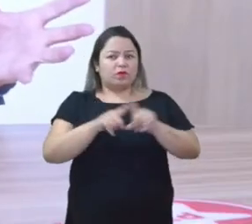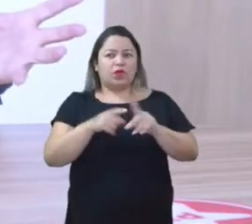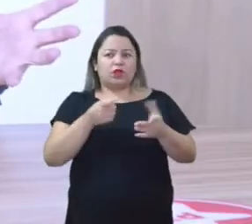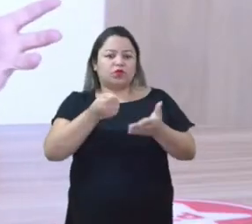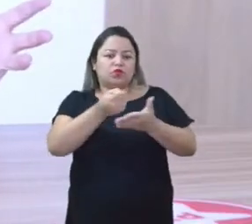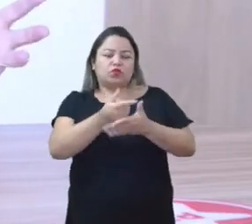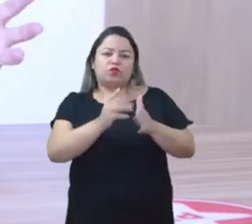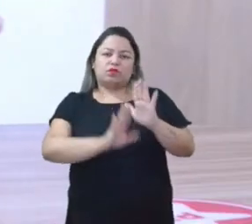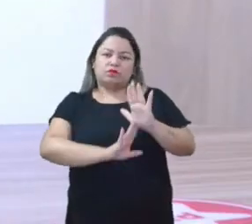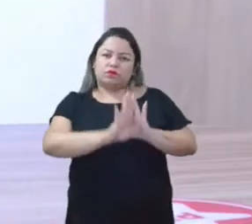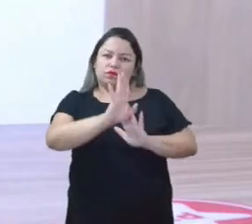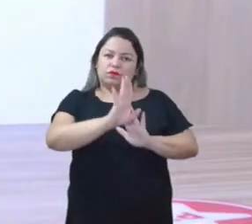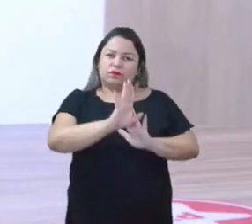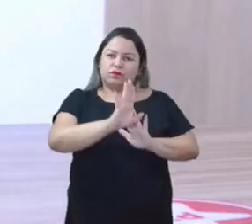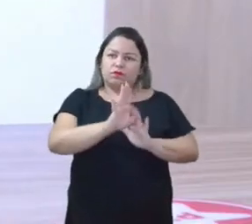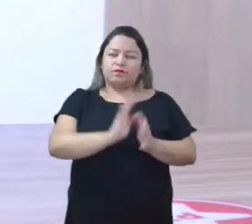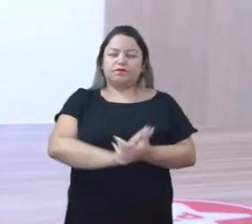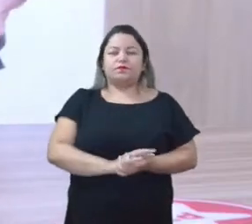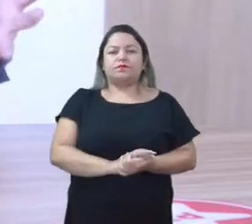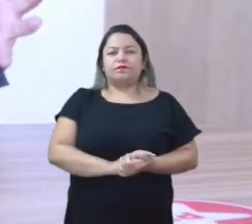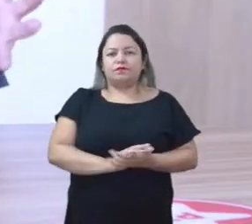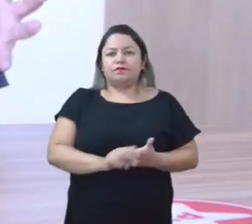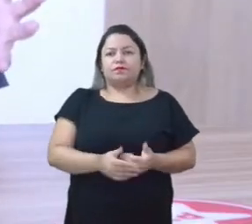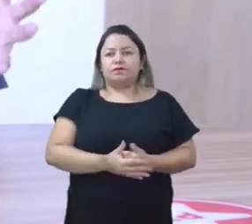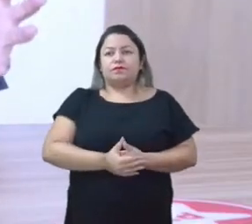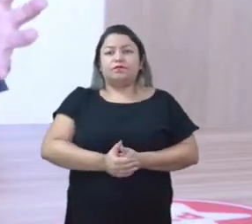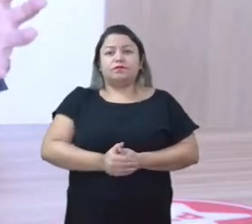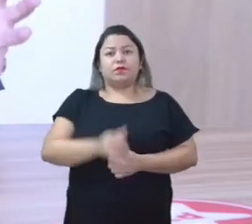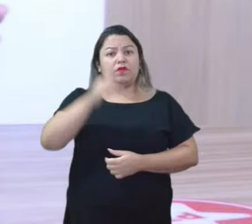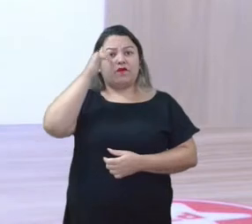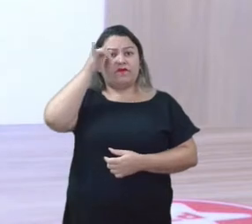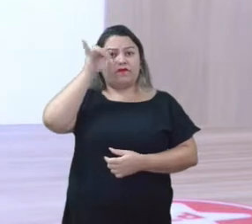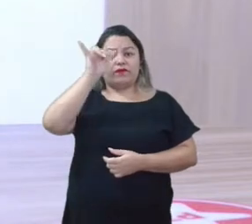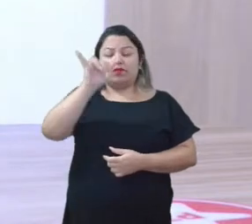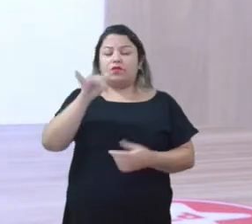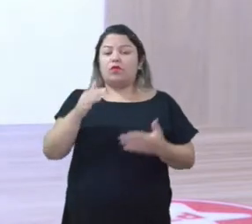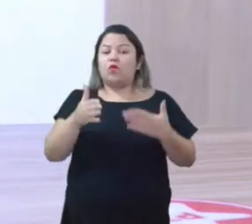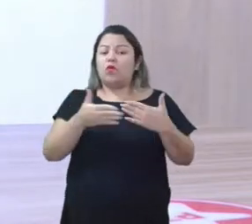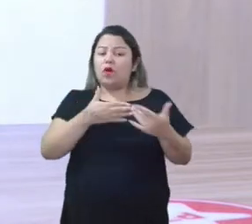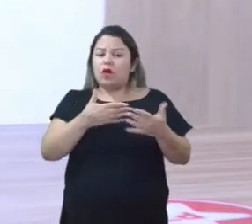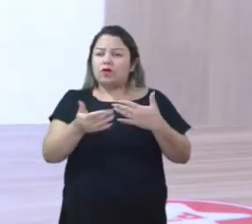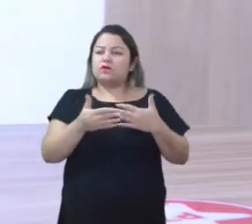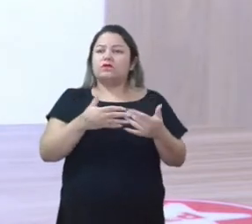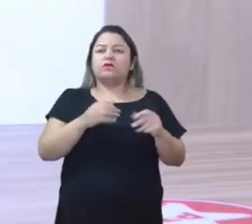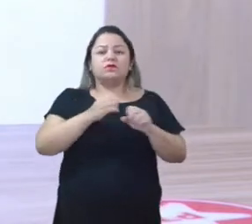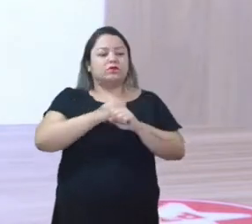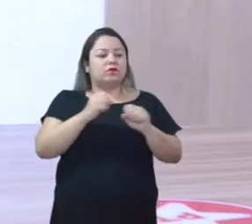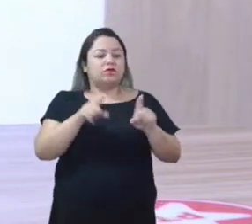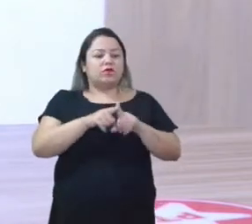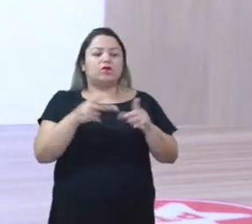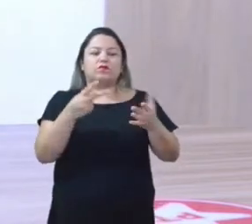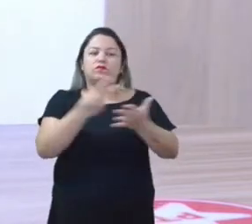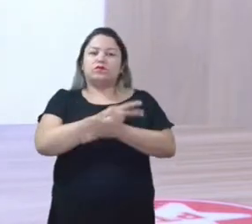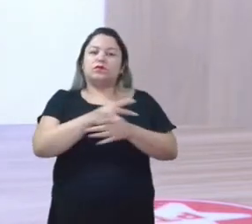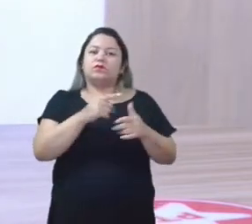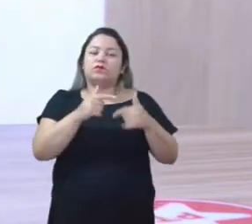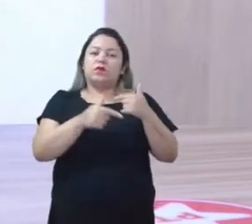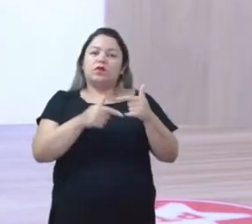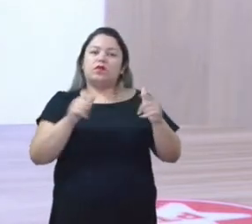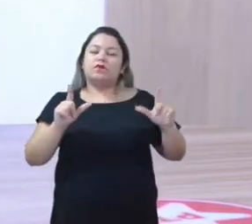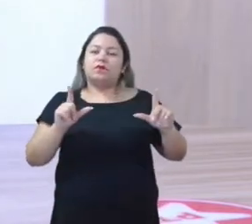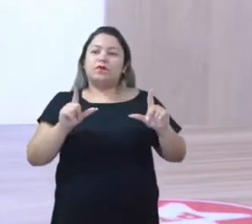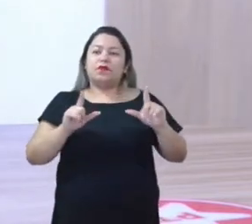produção. E você evita qualquer possibilidade do impacto e geração de